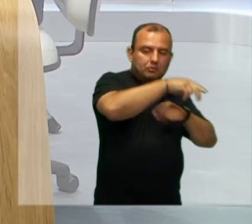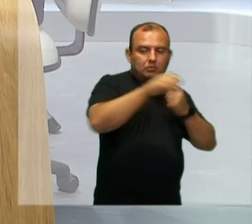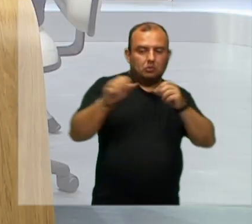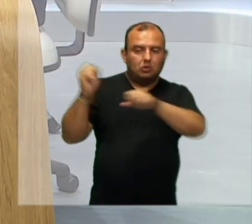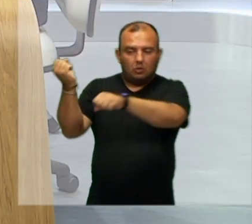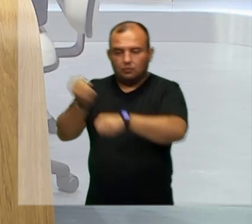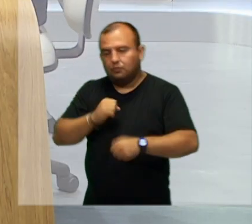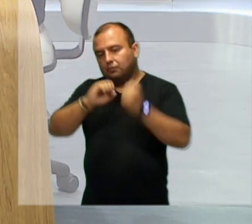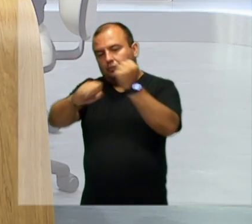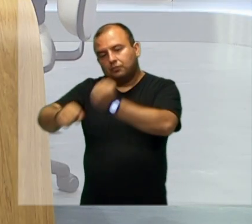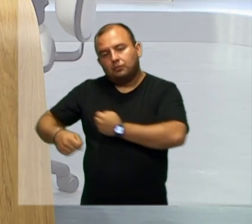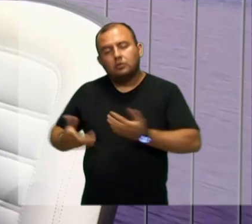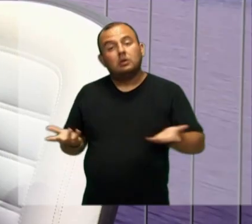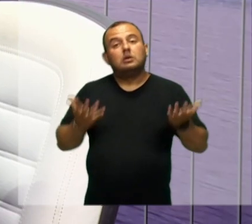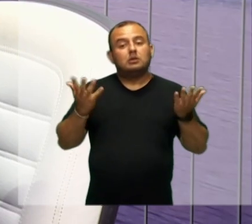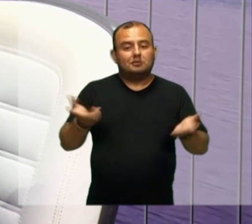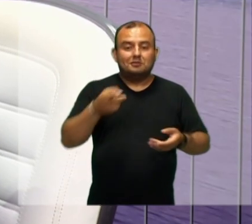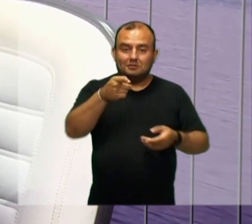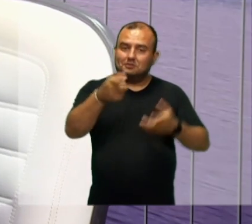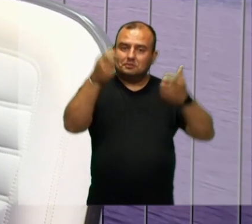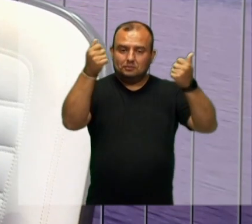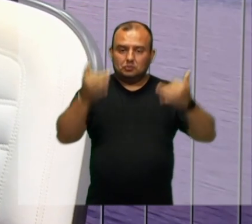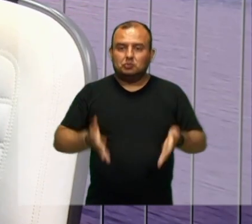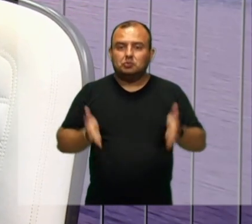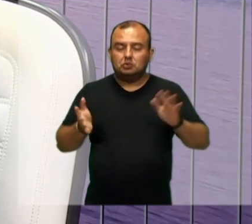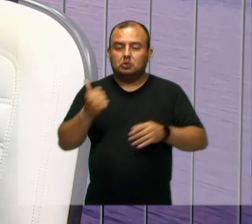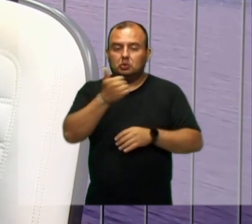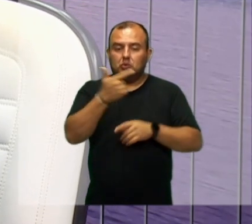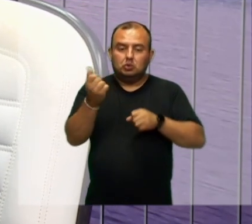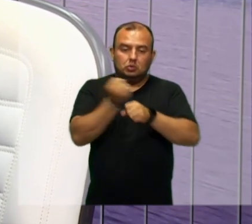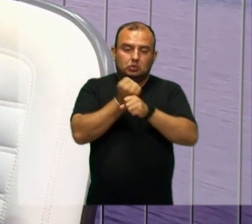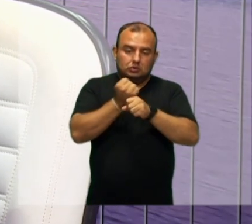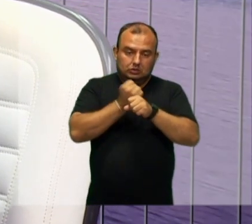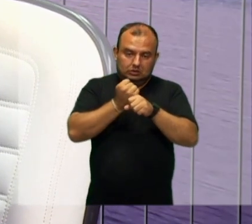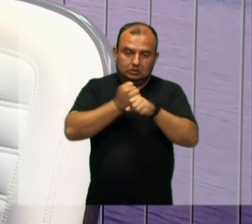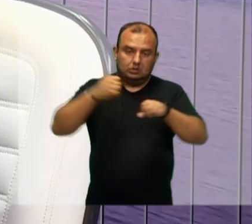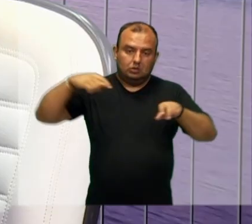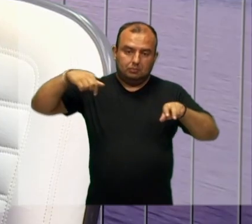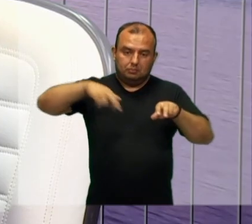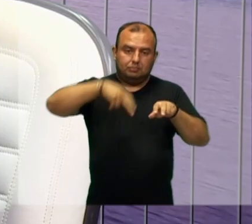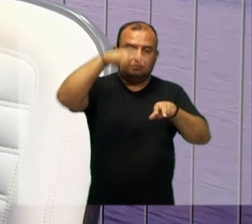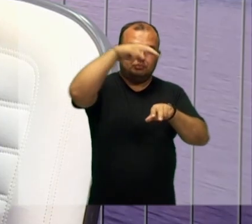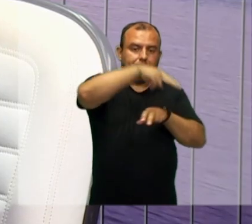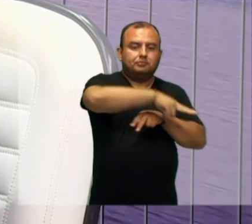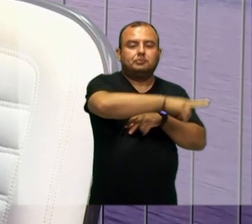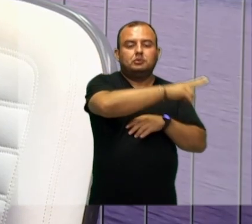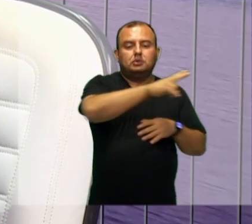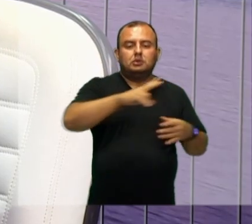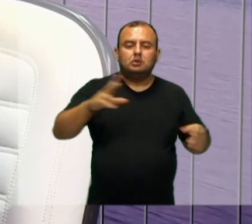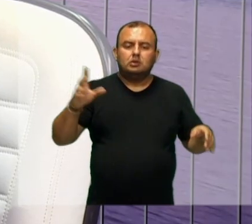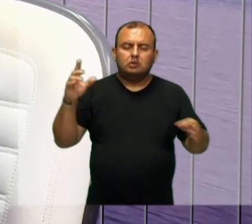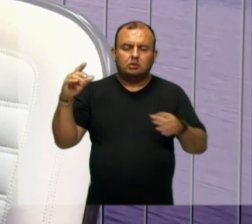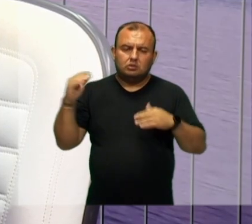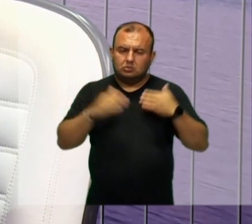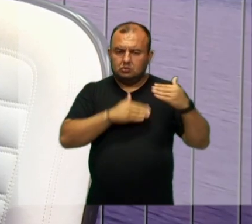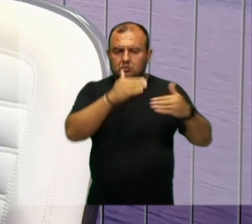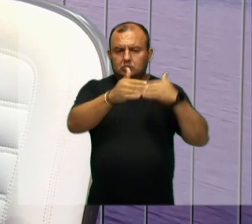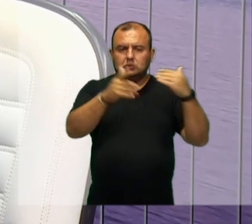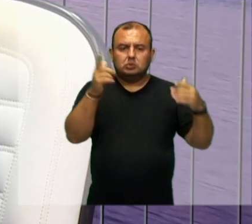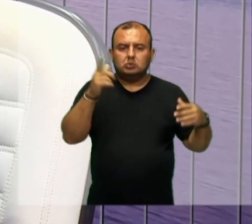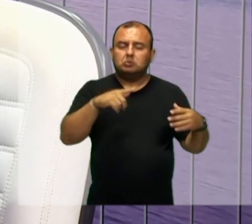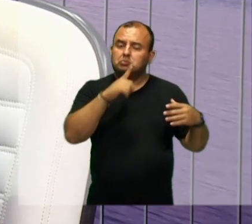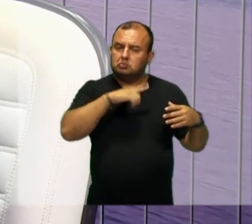quê? Então, como você mesma disse, foram 12 anos de salto em altura, uma trajetória com o